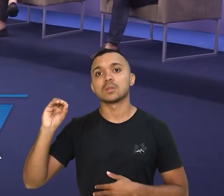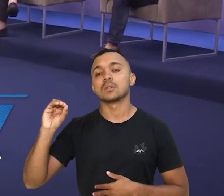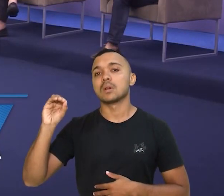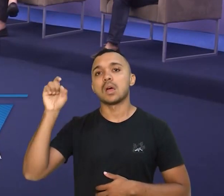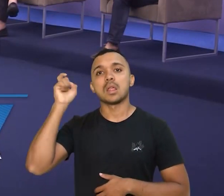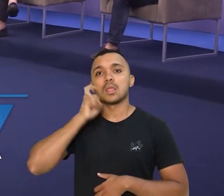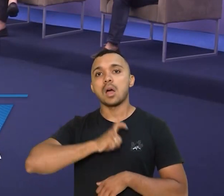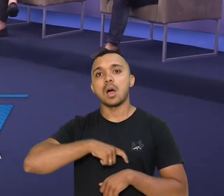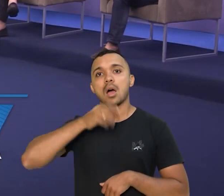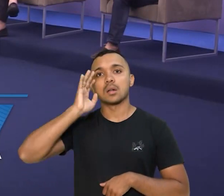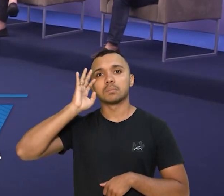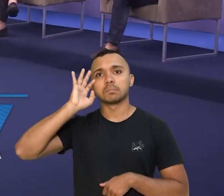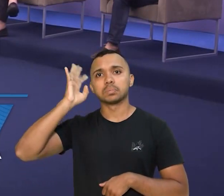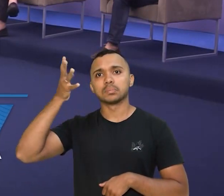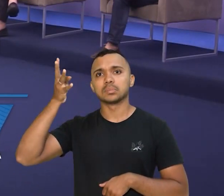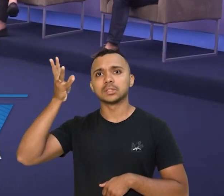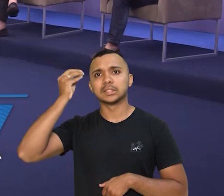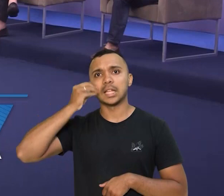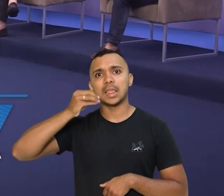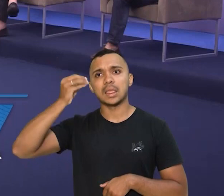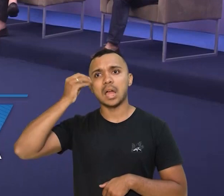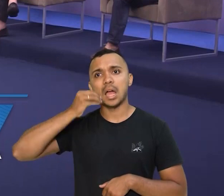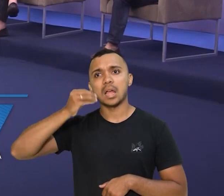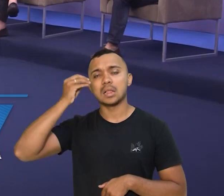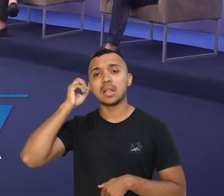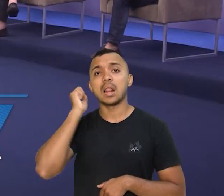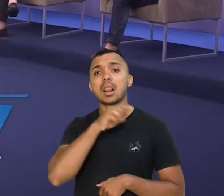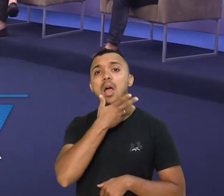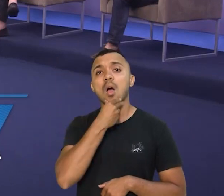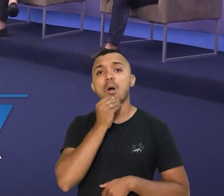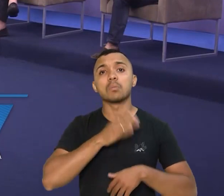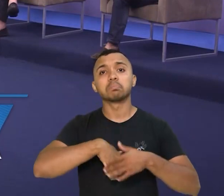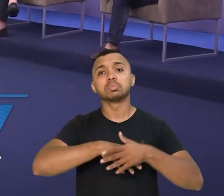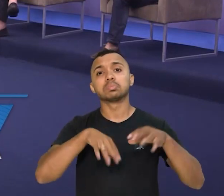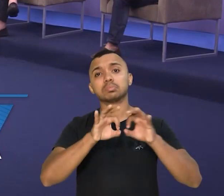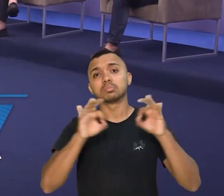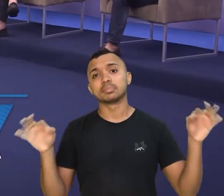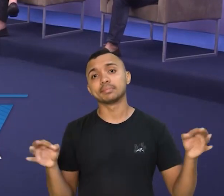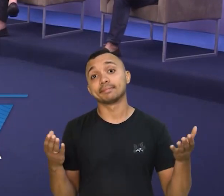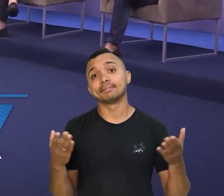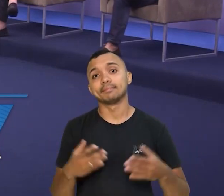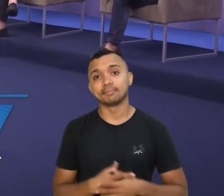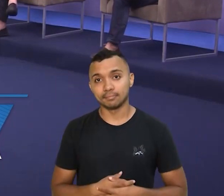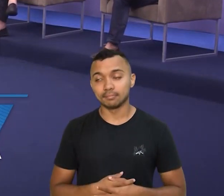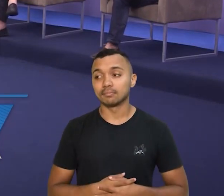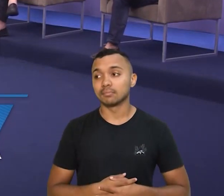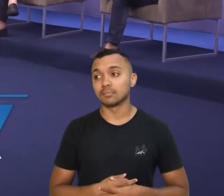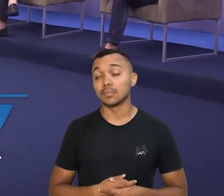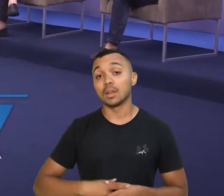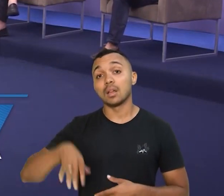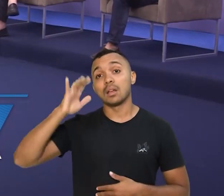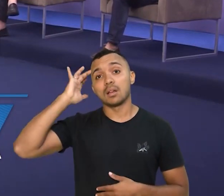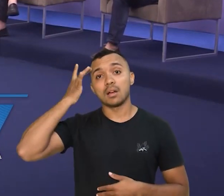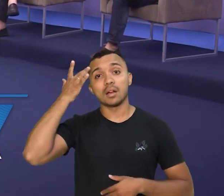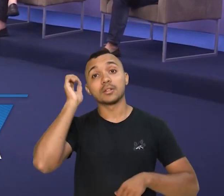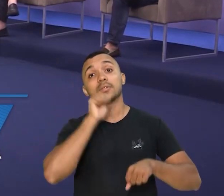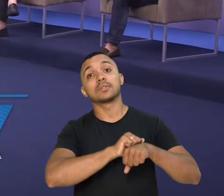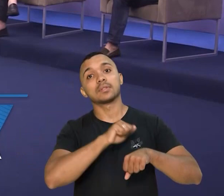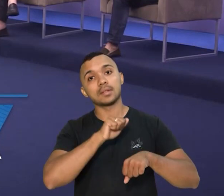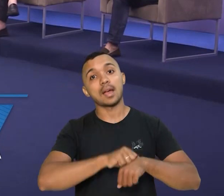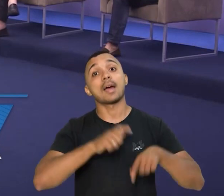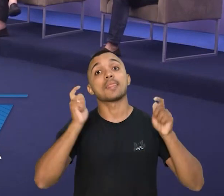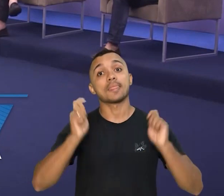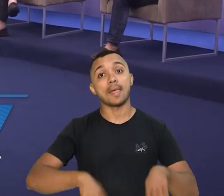barreira lá do meio de campo. Aí o Hulk acertou a vida daquela e perdeu o jogo. Eu tenho a impressão que o Fortaleza surpreende o Botafogo